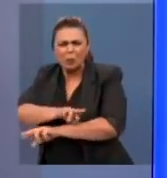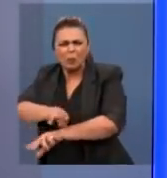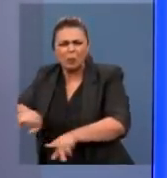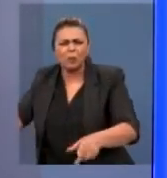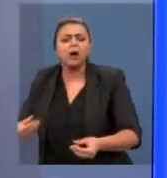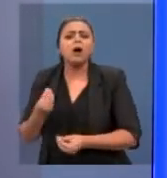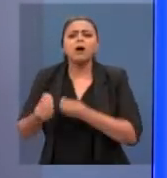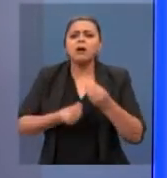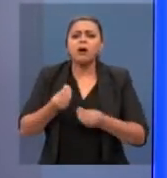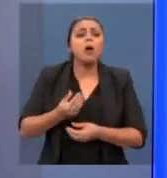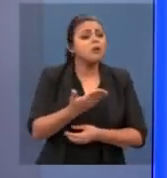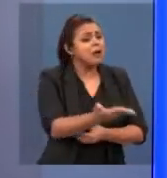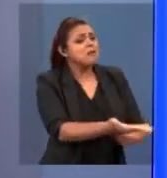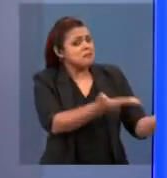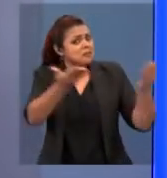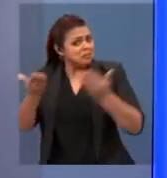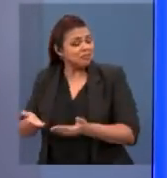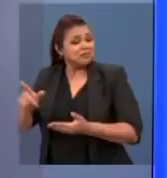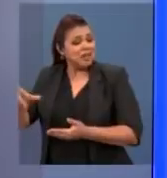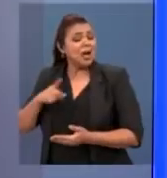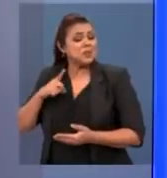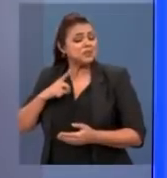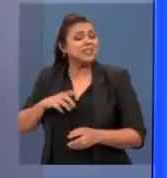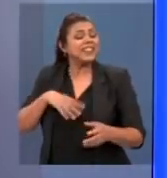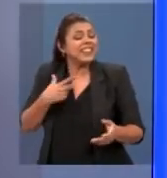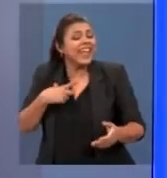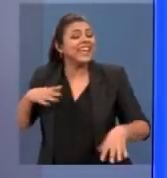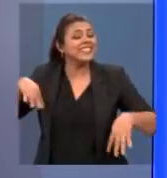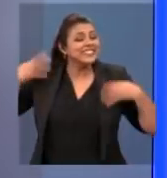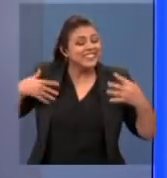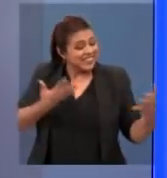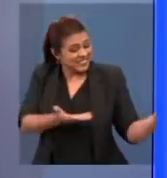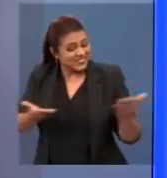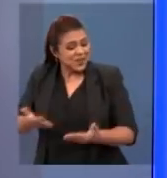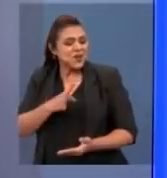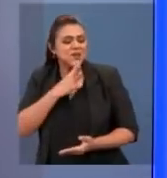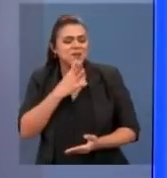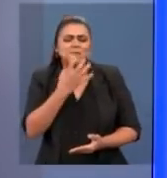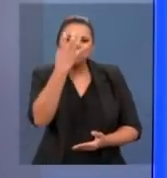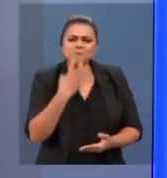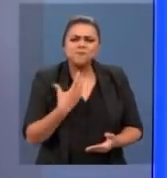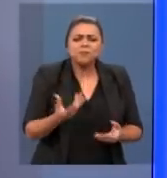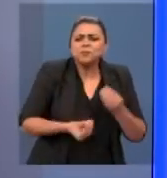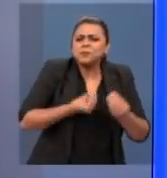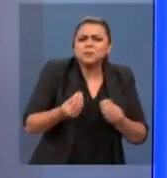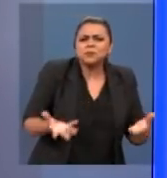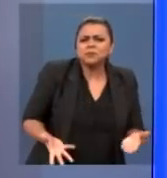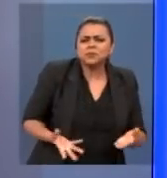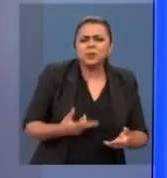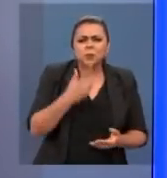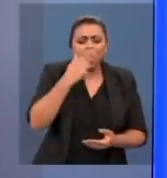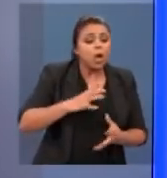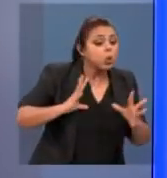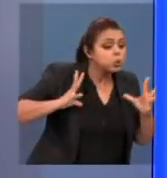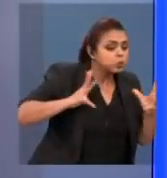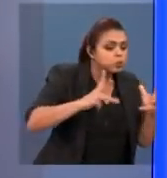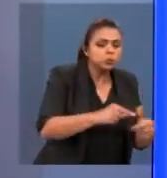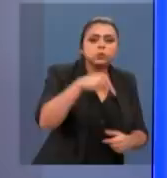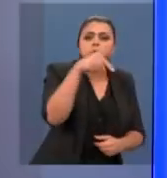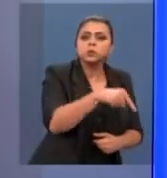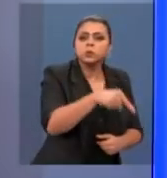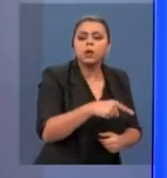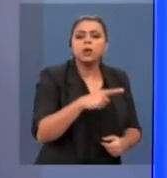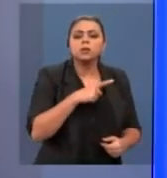fazer turismo no norte do estado o turismo rural sabendo que mais de total quase a totalidade das terras lá estão ocupadas pelo